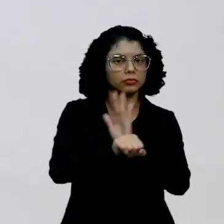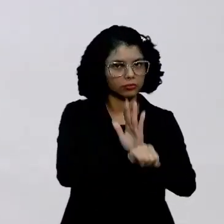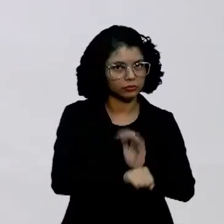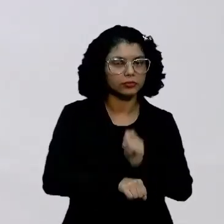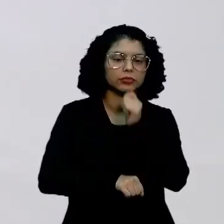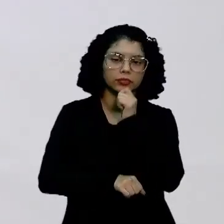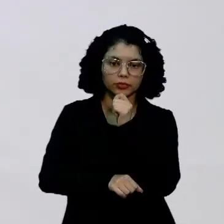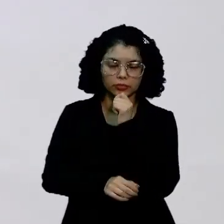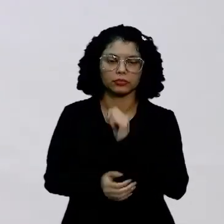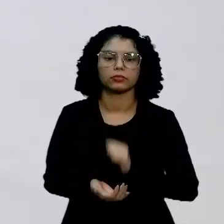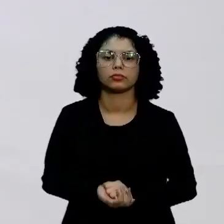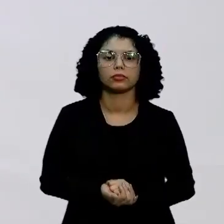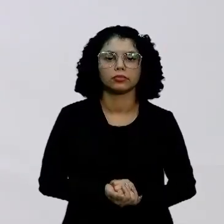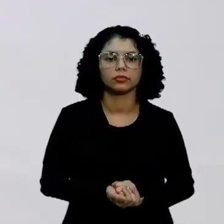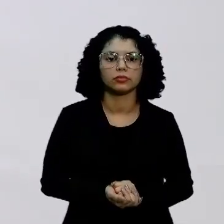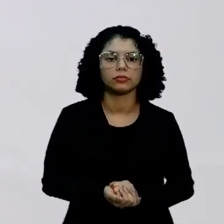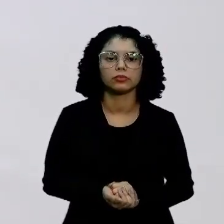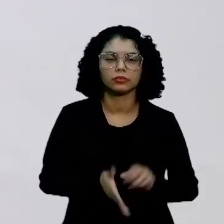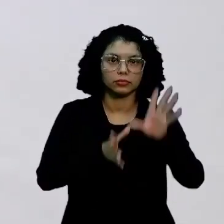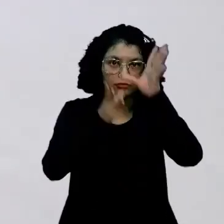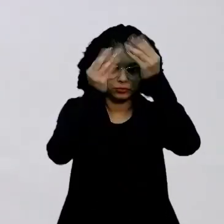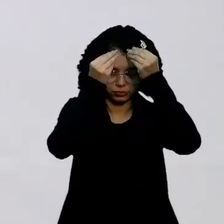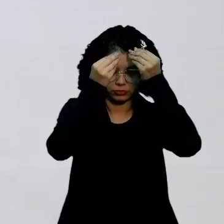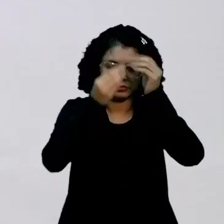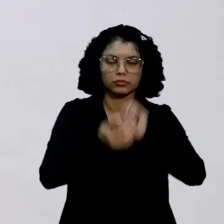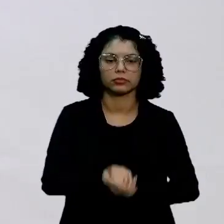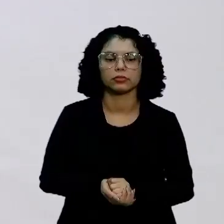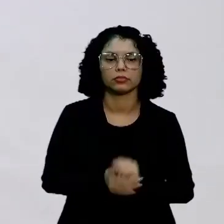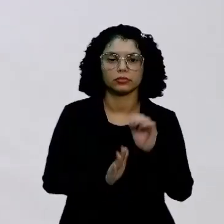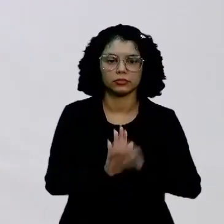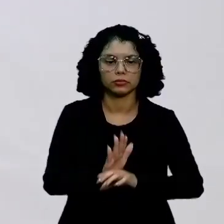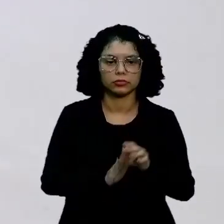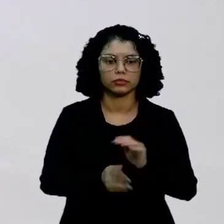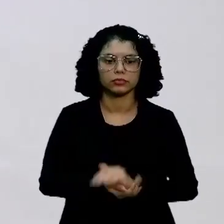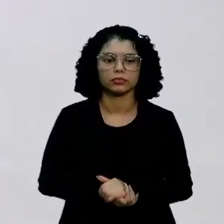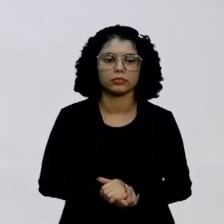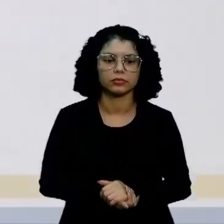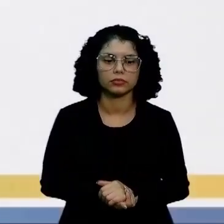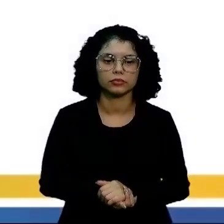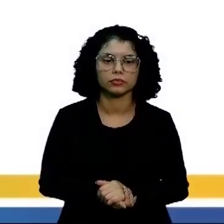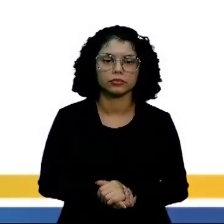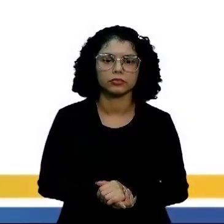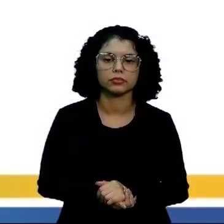você a fixar direitinho o conteúdo, tá bom?